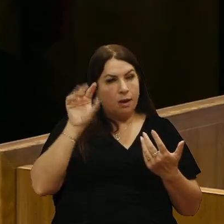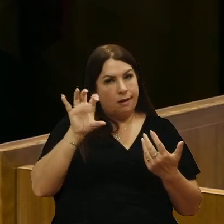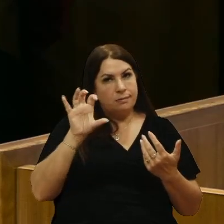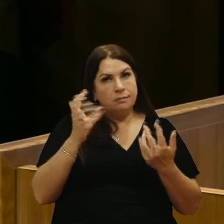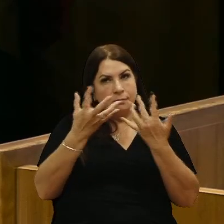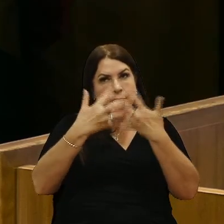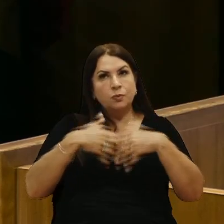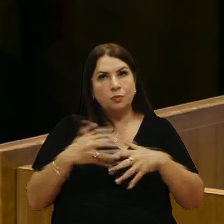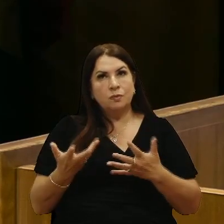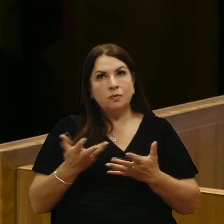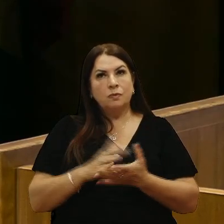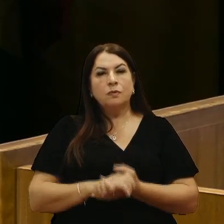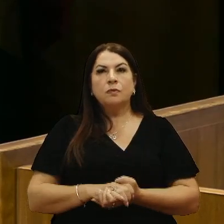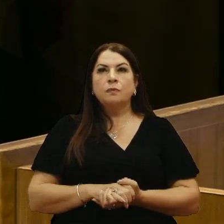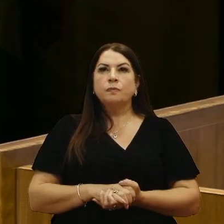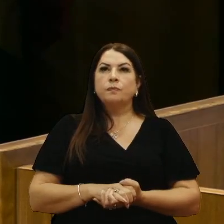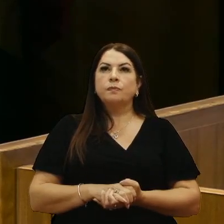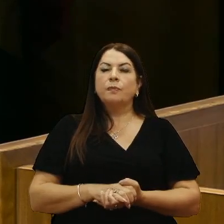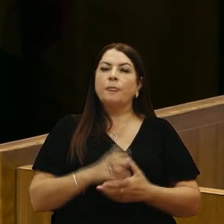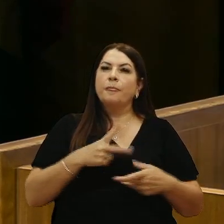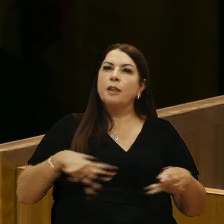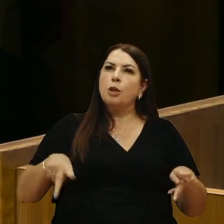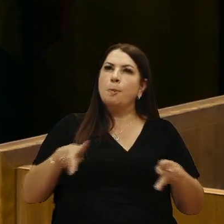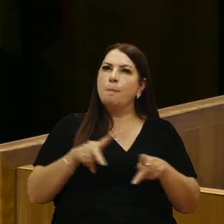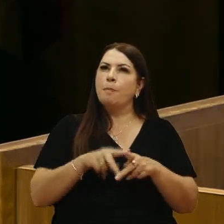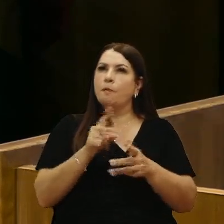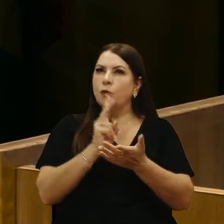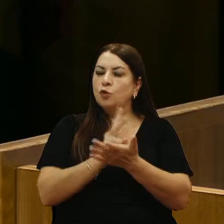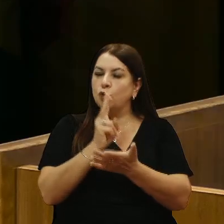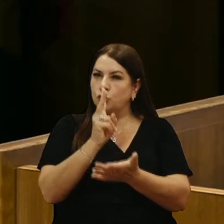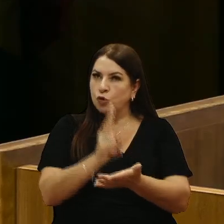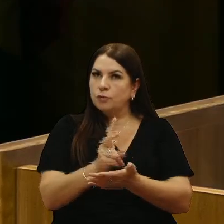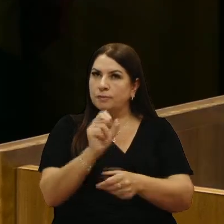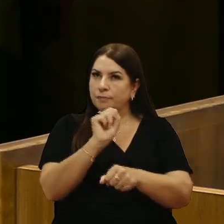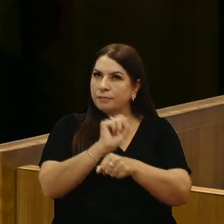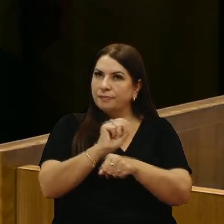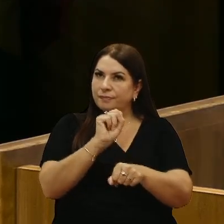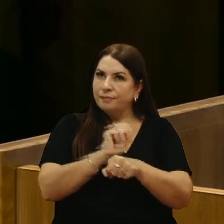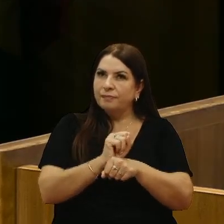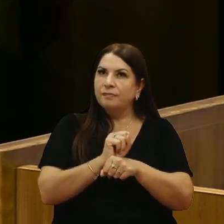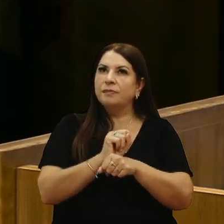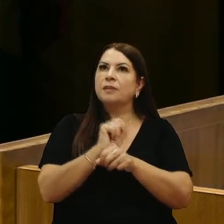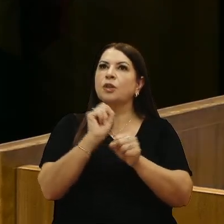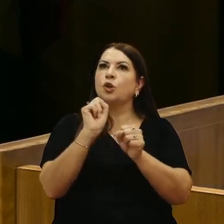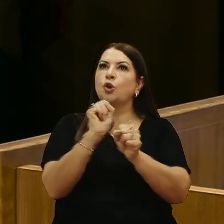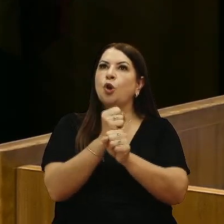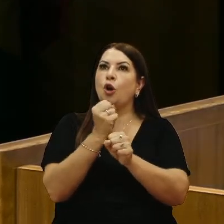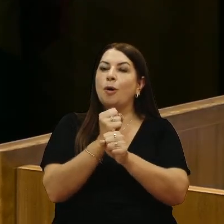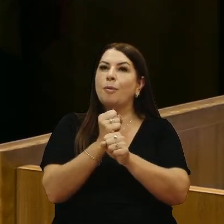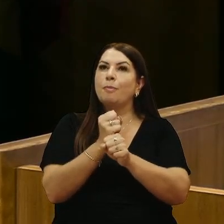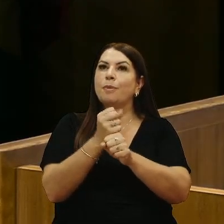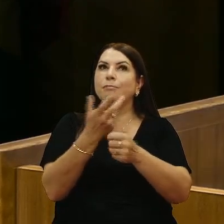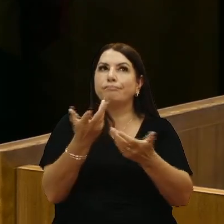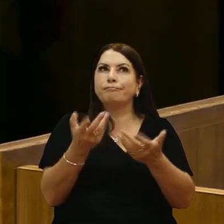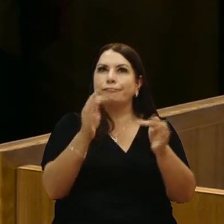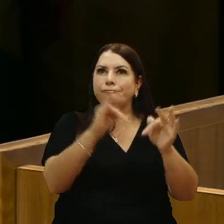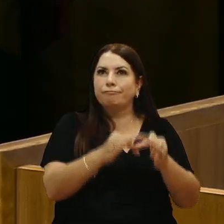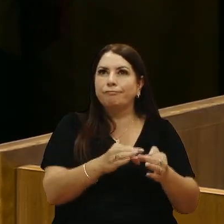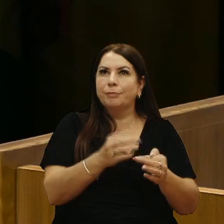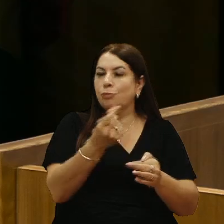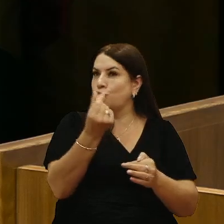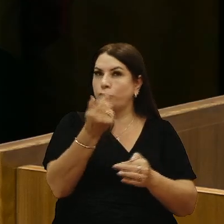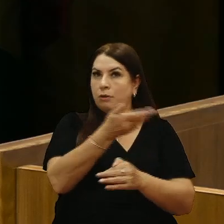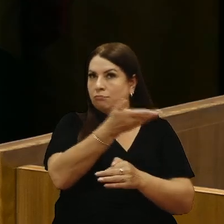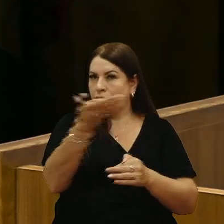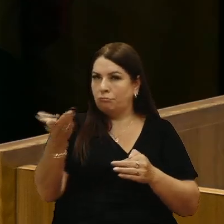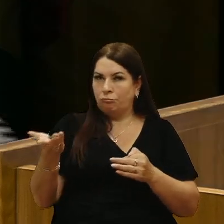funciona. E o povo continua esperando a obra ser terminada. Mas o dinheiro está